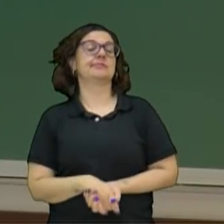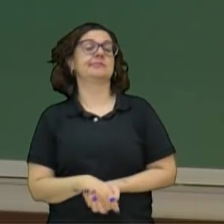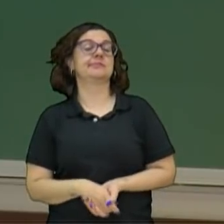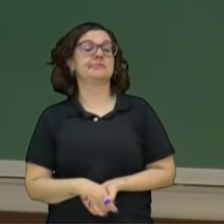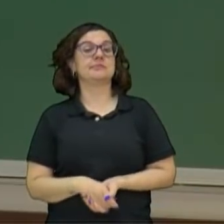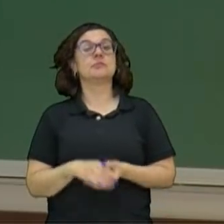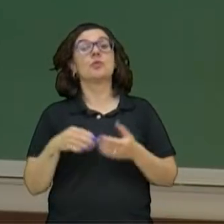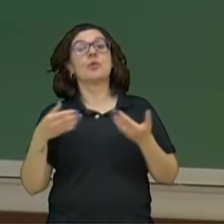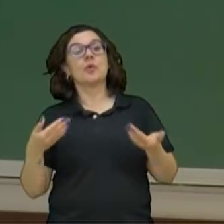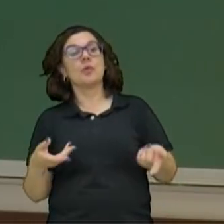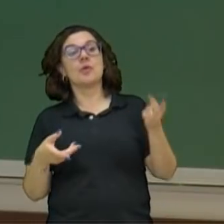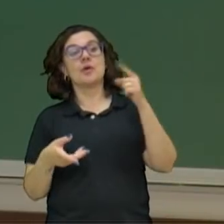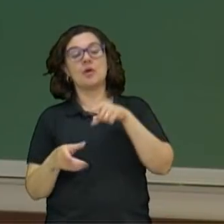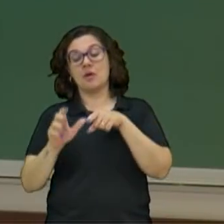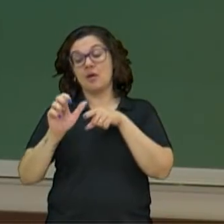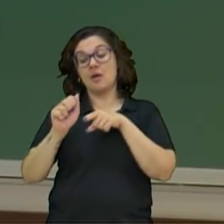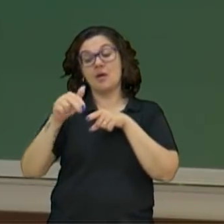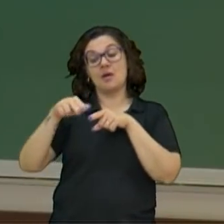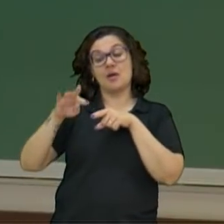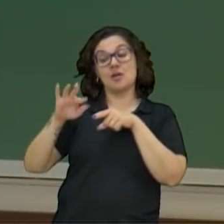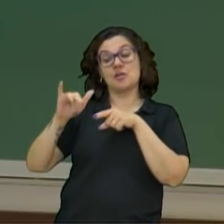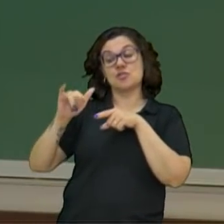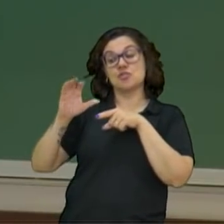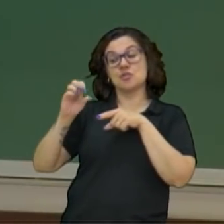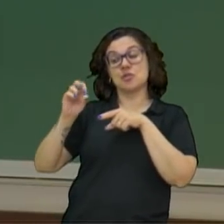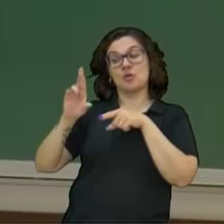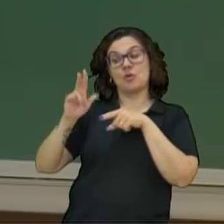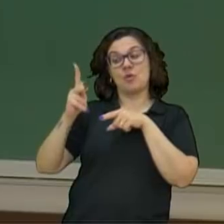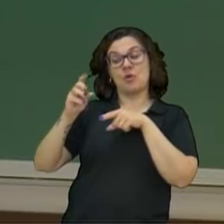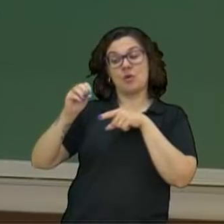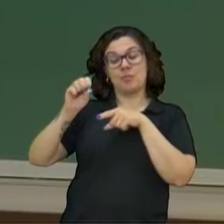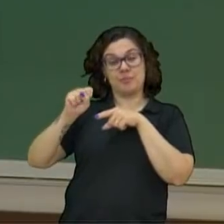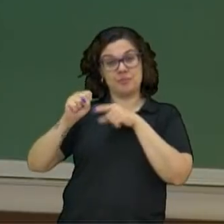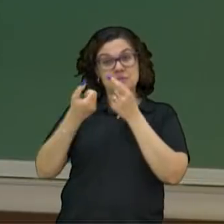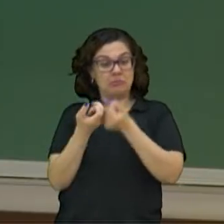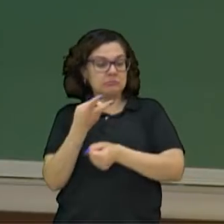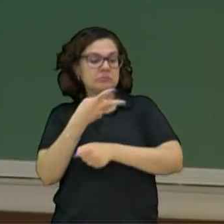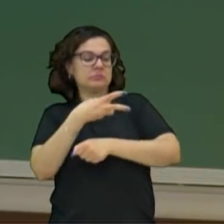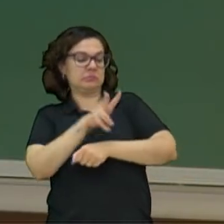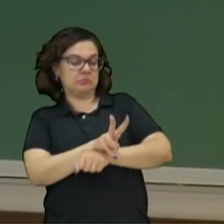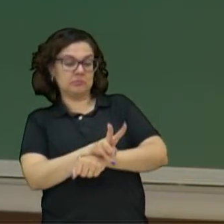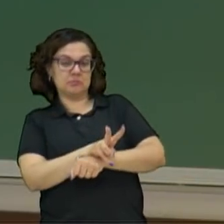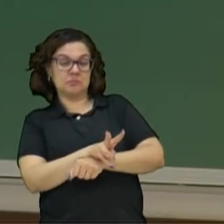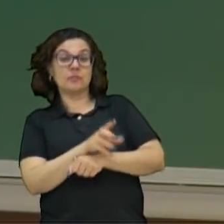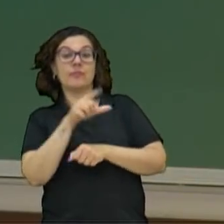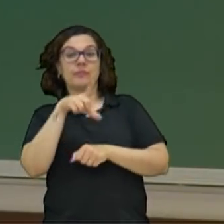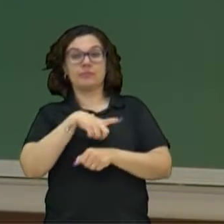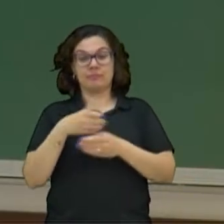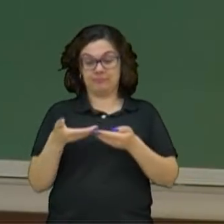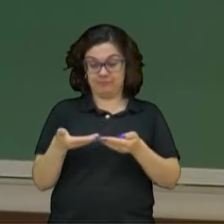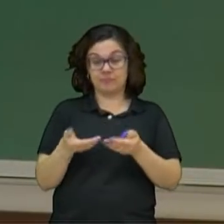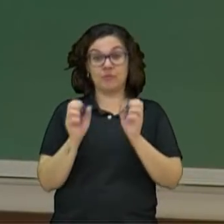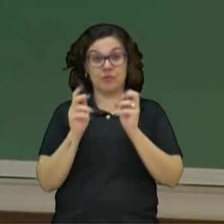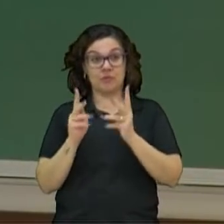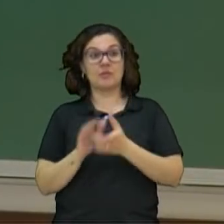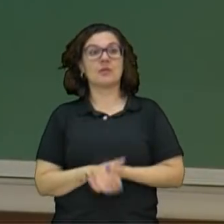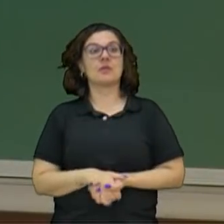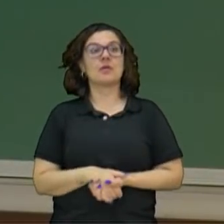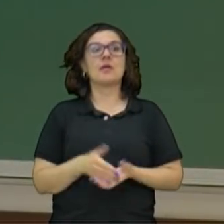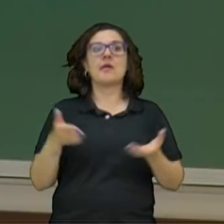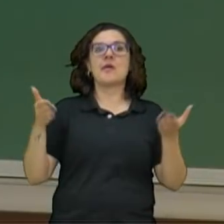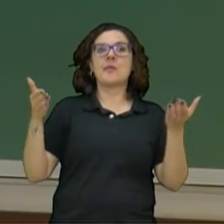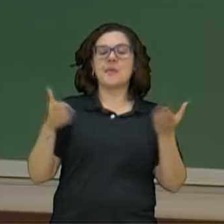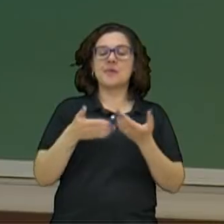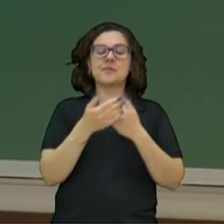naja, foram os anticorpos, tá? Então, os anticorpos é que são os componentes ativos, certo? E